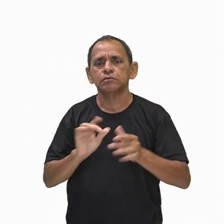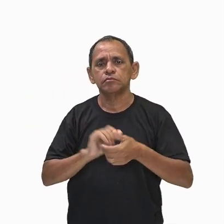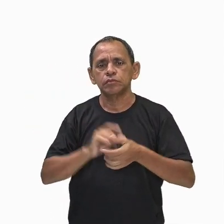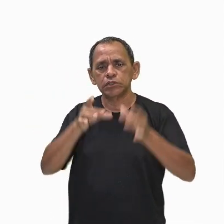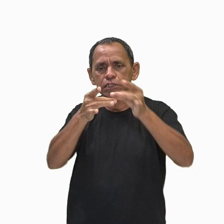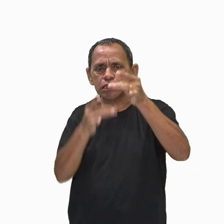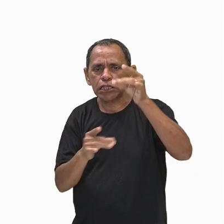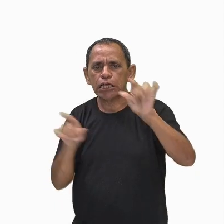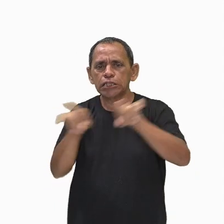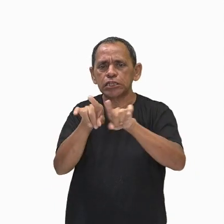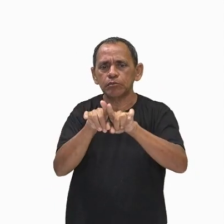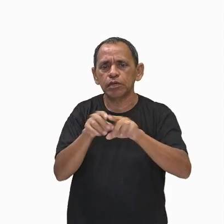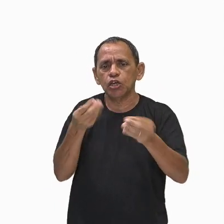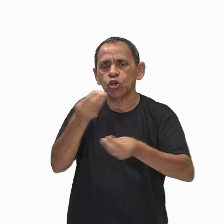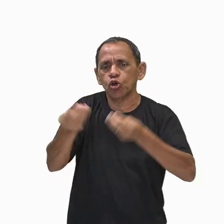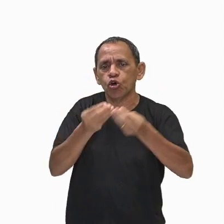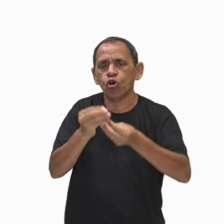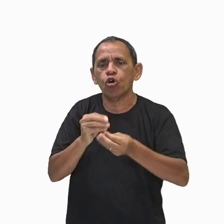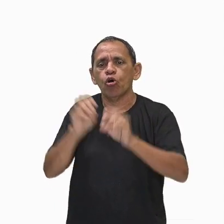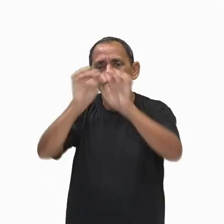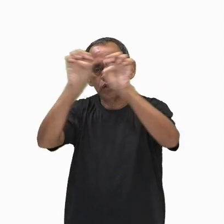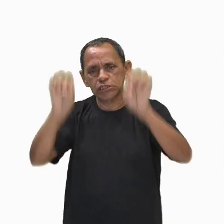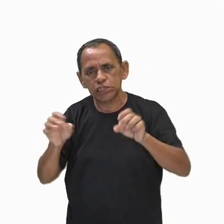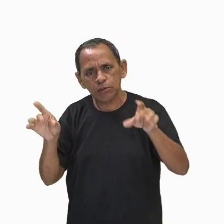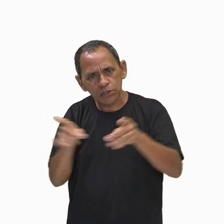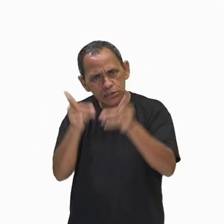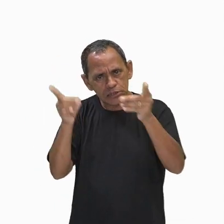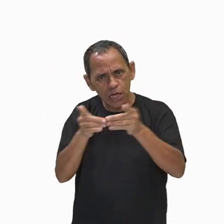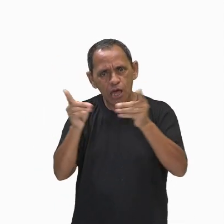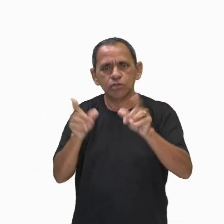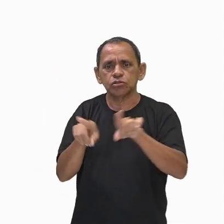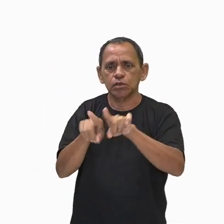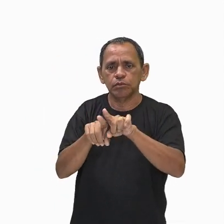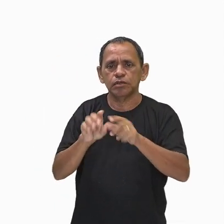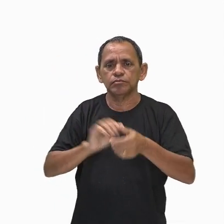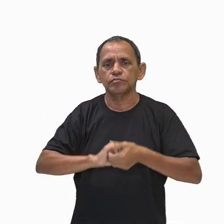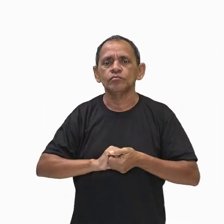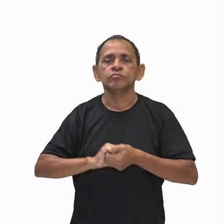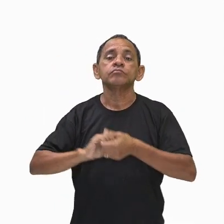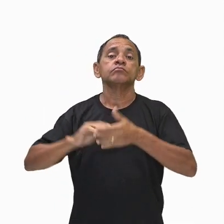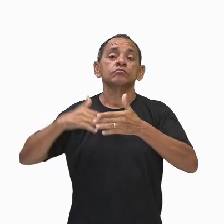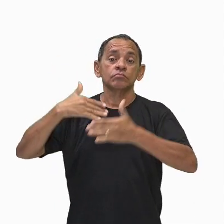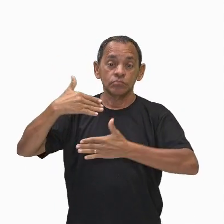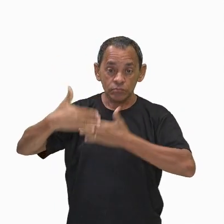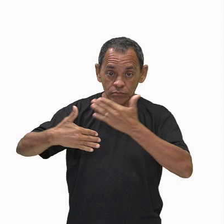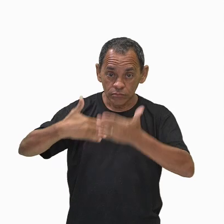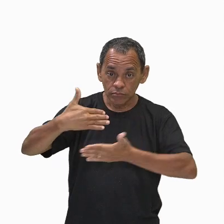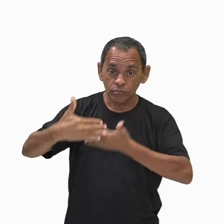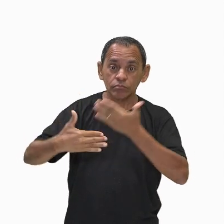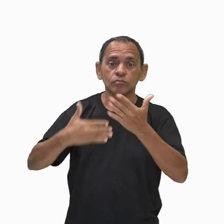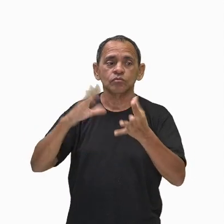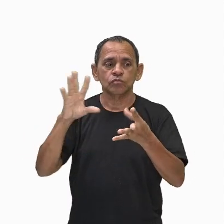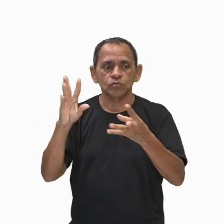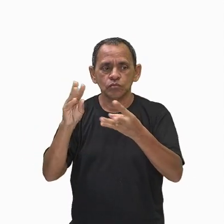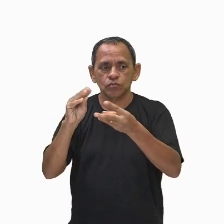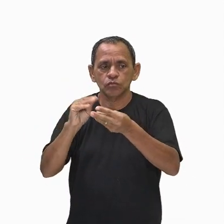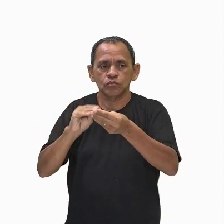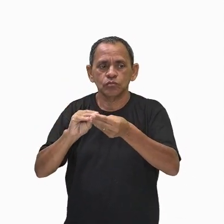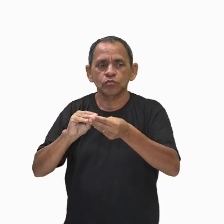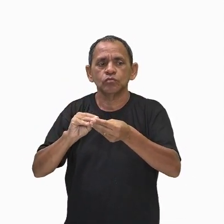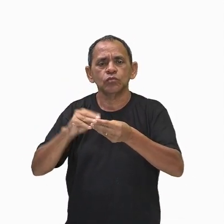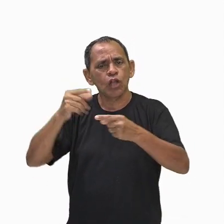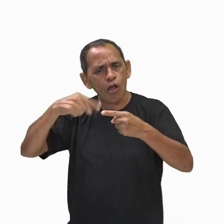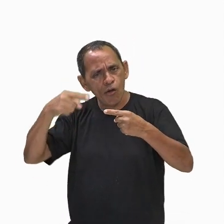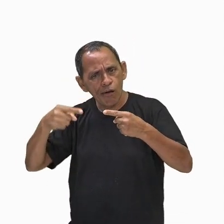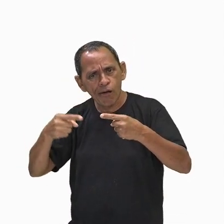no nosso esquema didático. O processo da síntese de proteínas, ele se